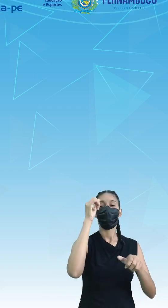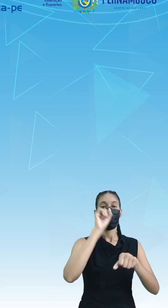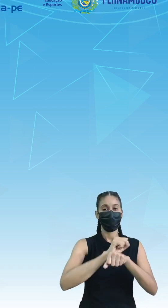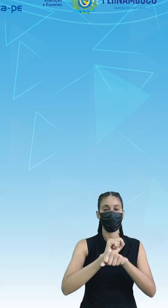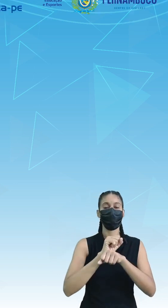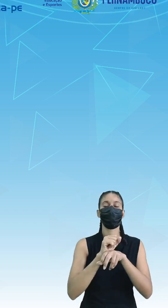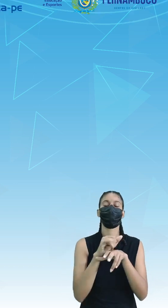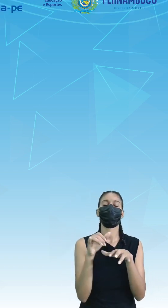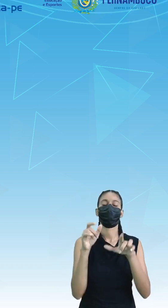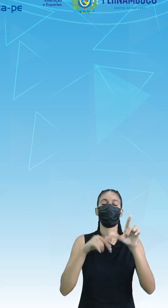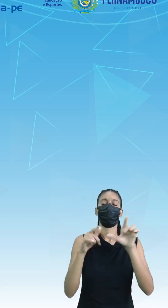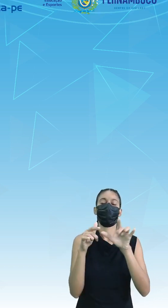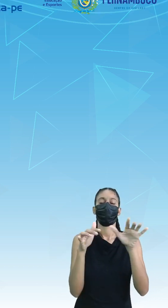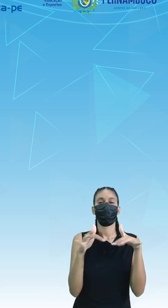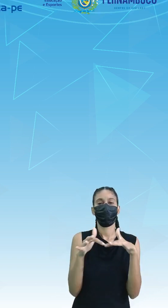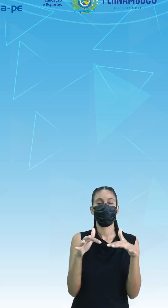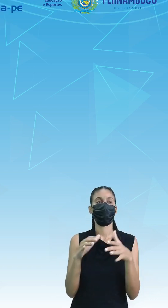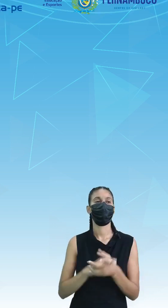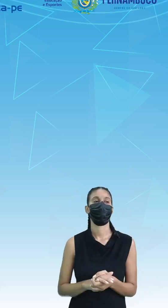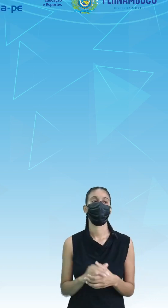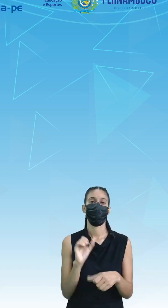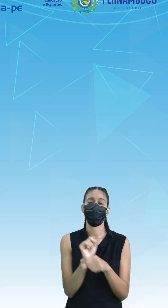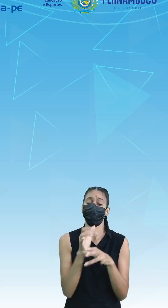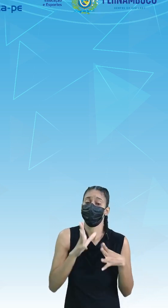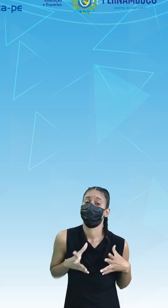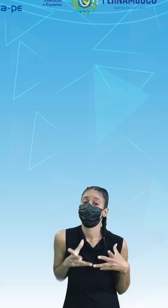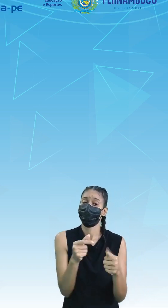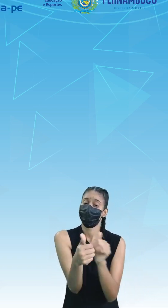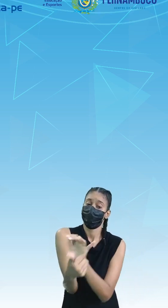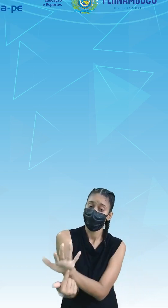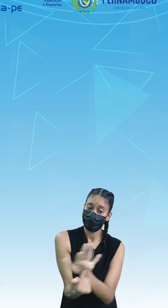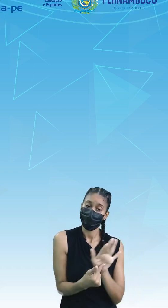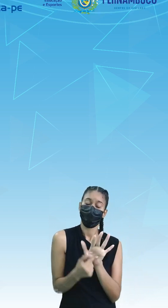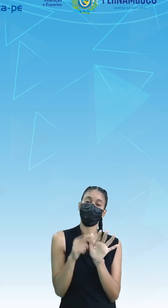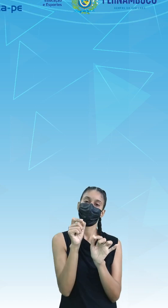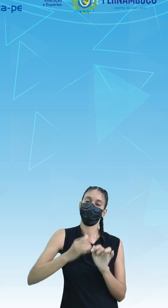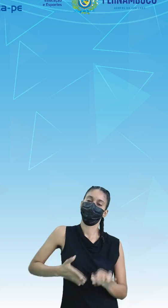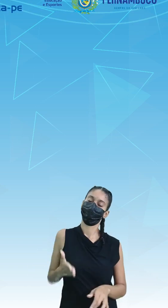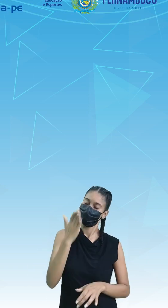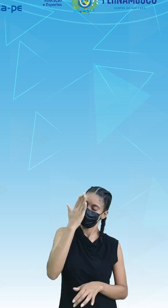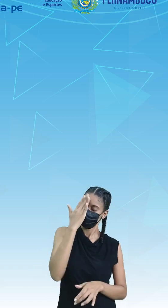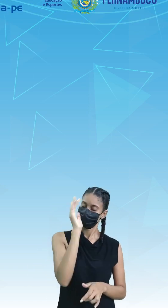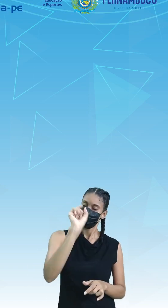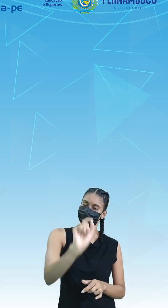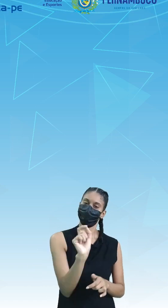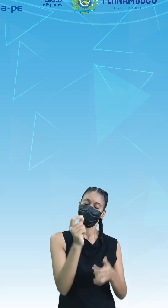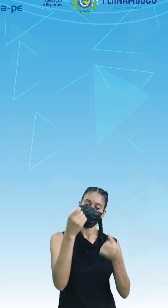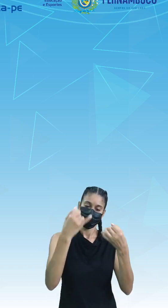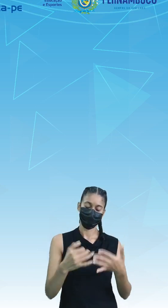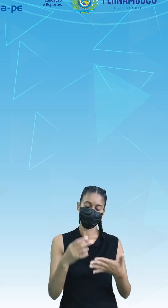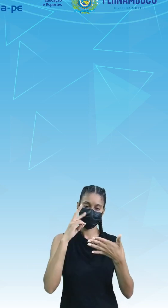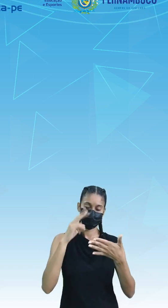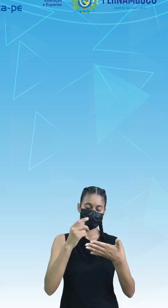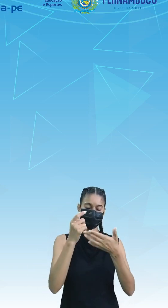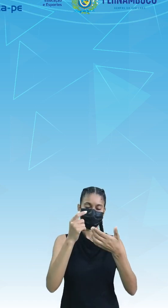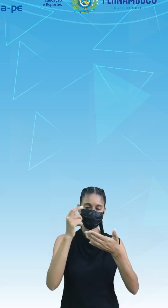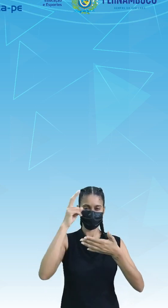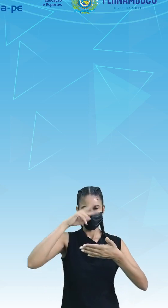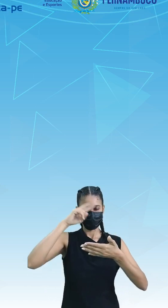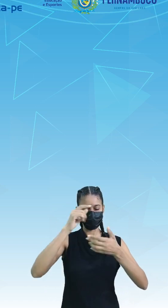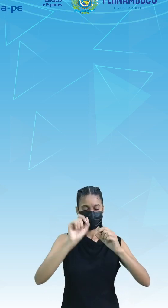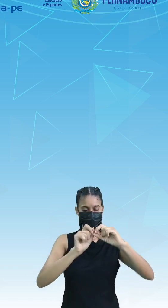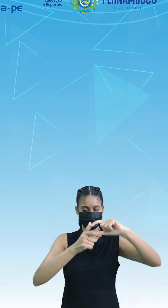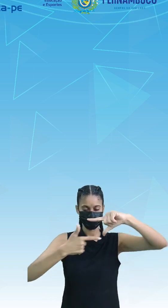isso transmite uma ideia. Esse transmitir uma ideia, quem lê gibi, vê muito